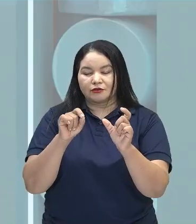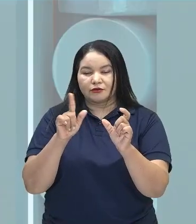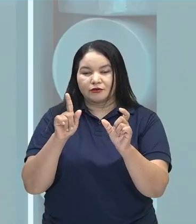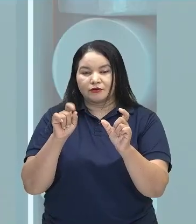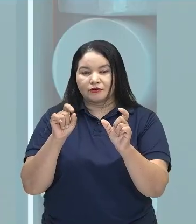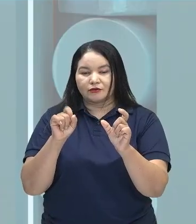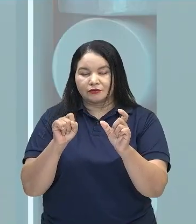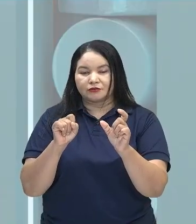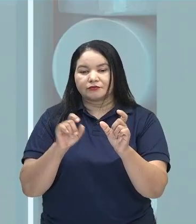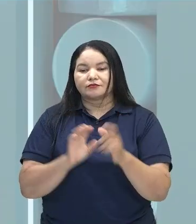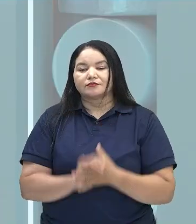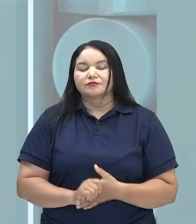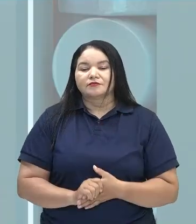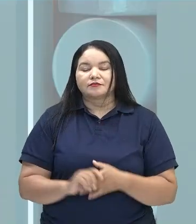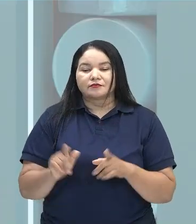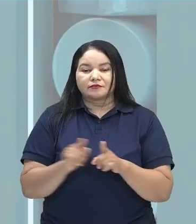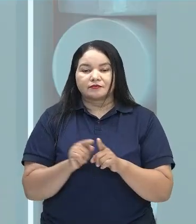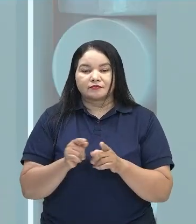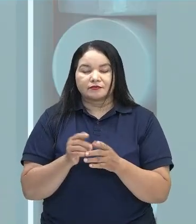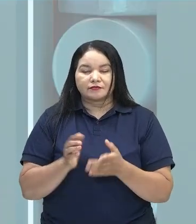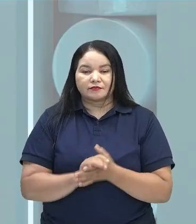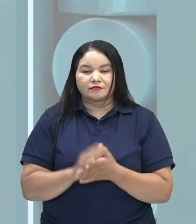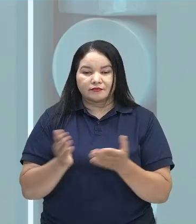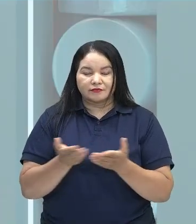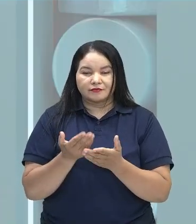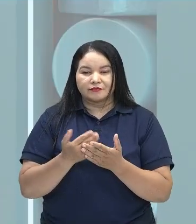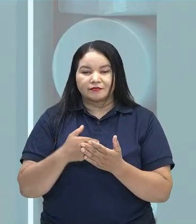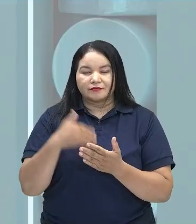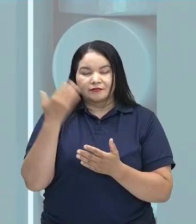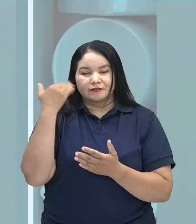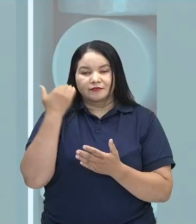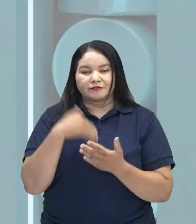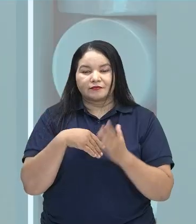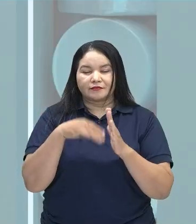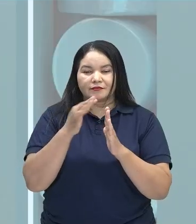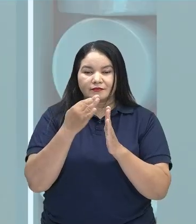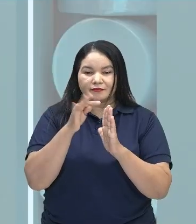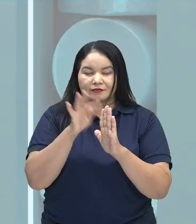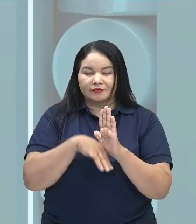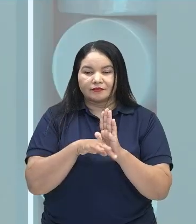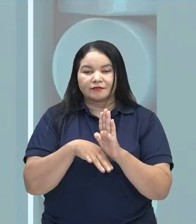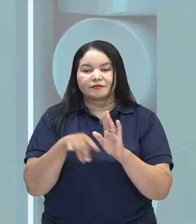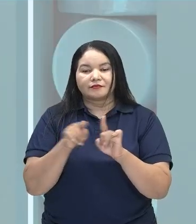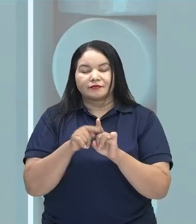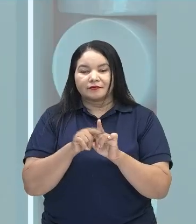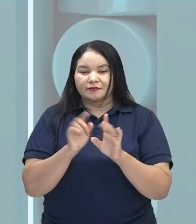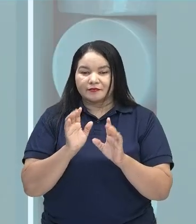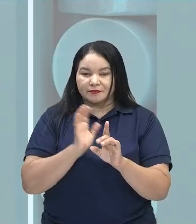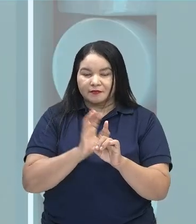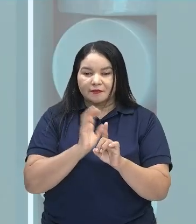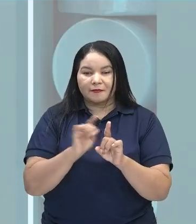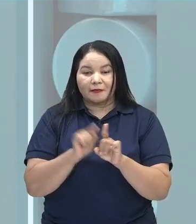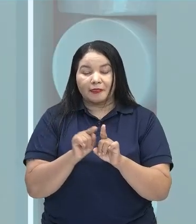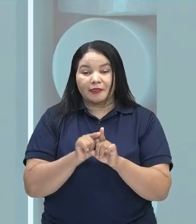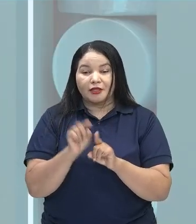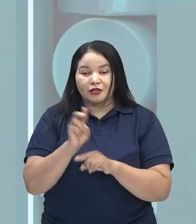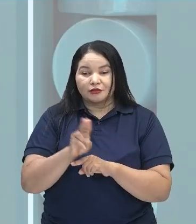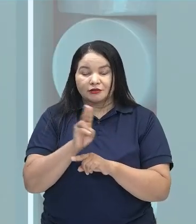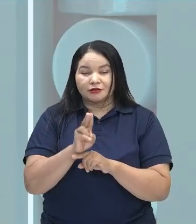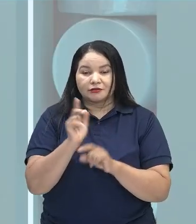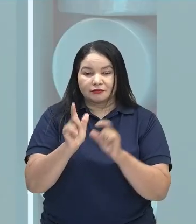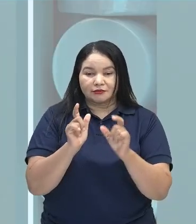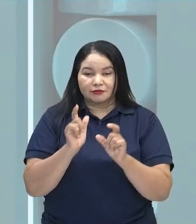dessa forma, nós conseguimos então construir textos persuasivos a partir do uso dessas